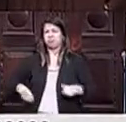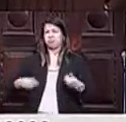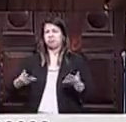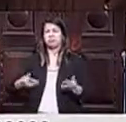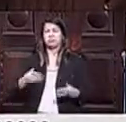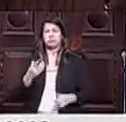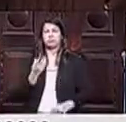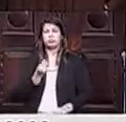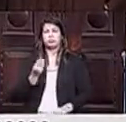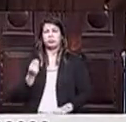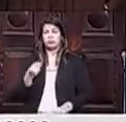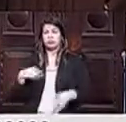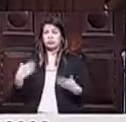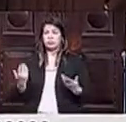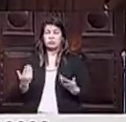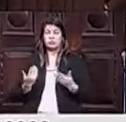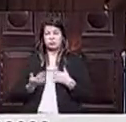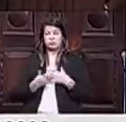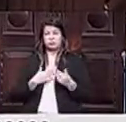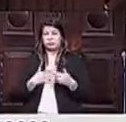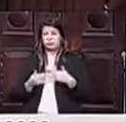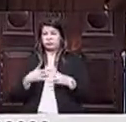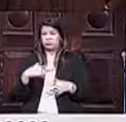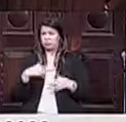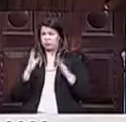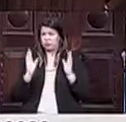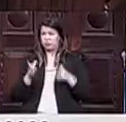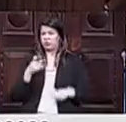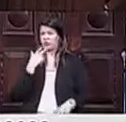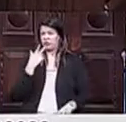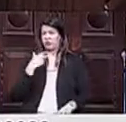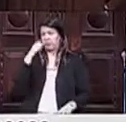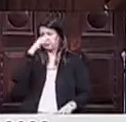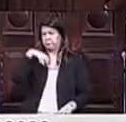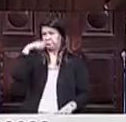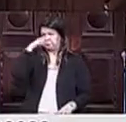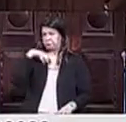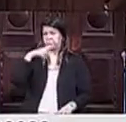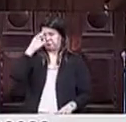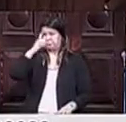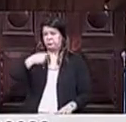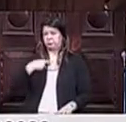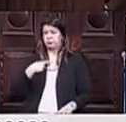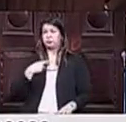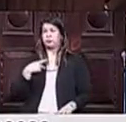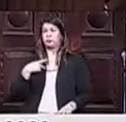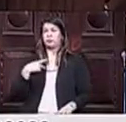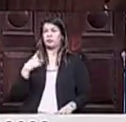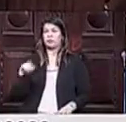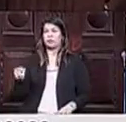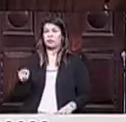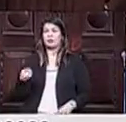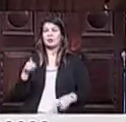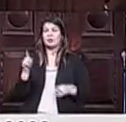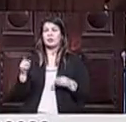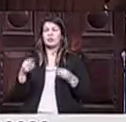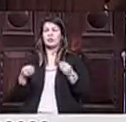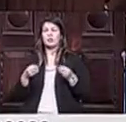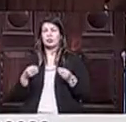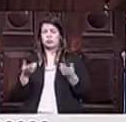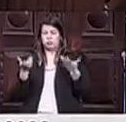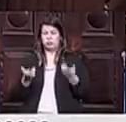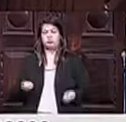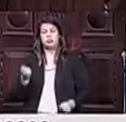e simplesmente falei na sua arrogância própria ele simplesmente se recusa